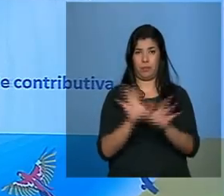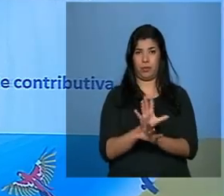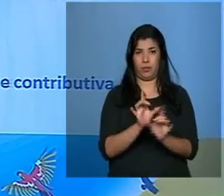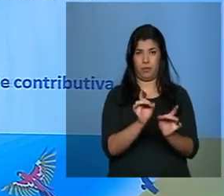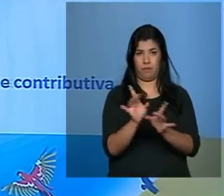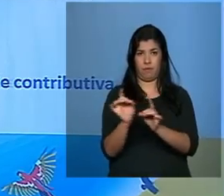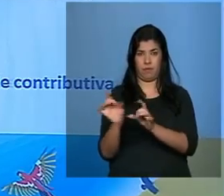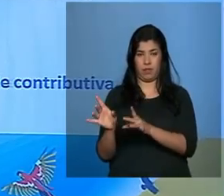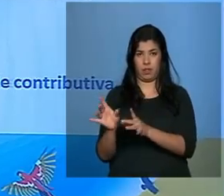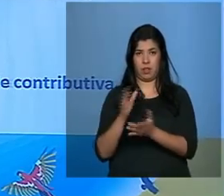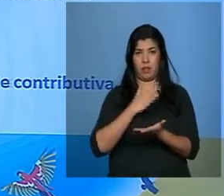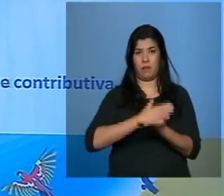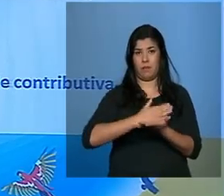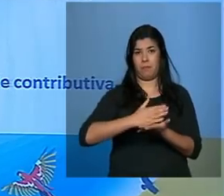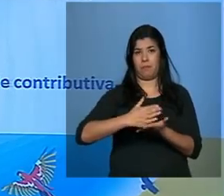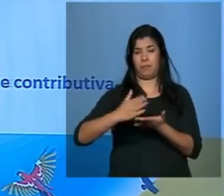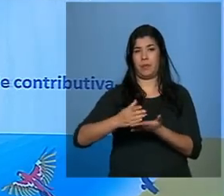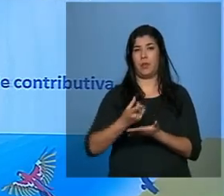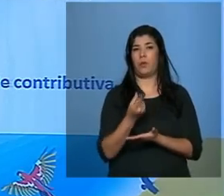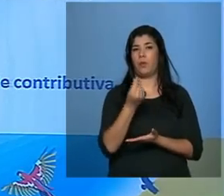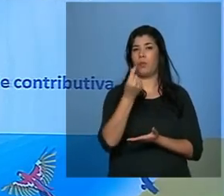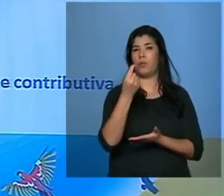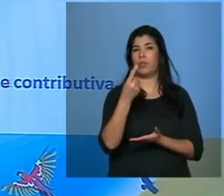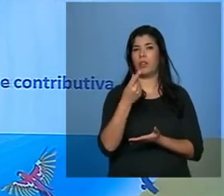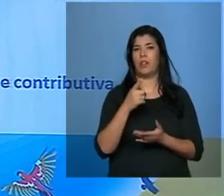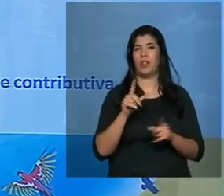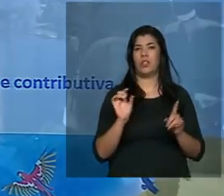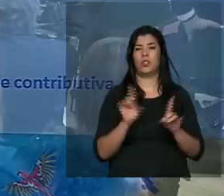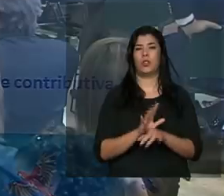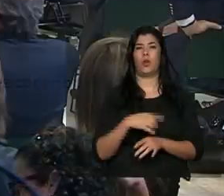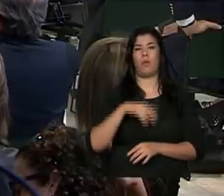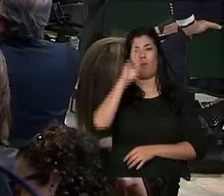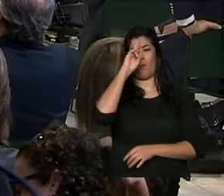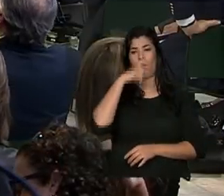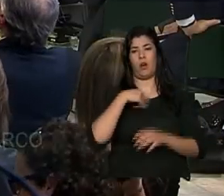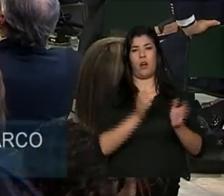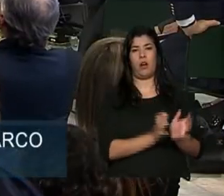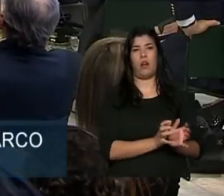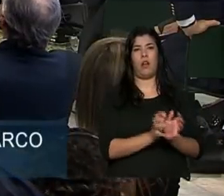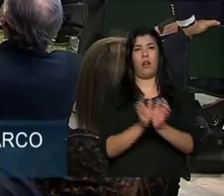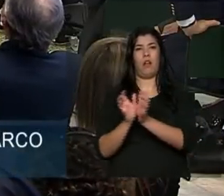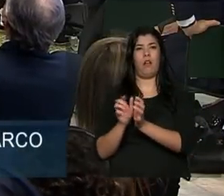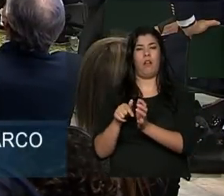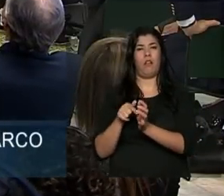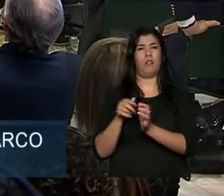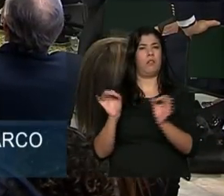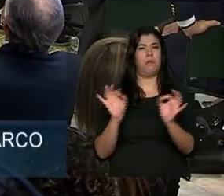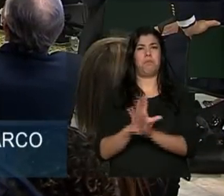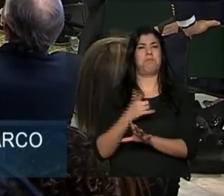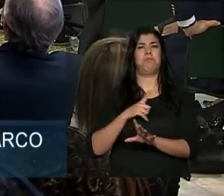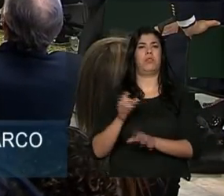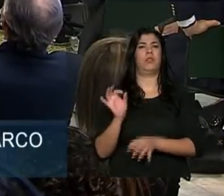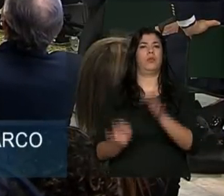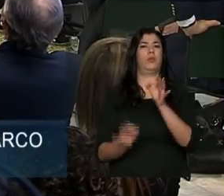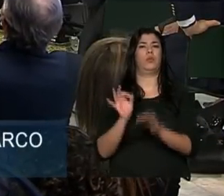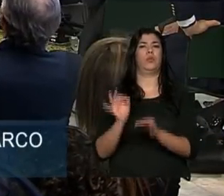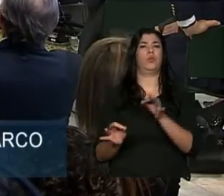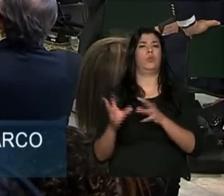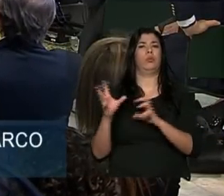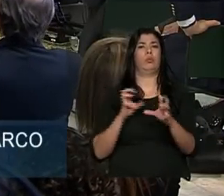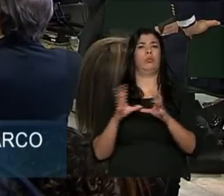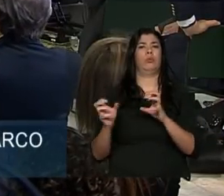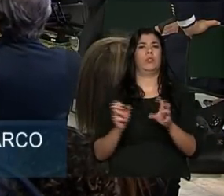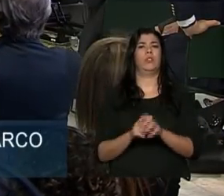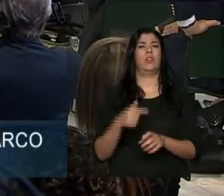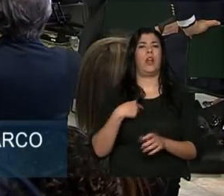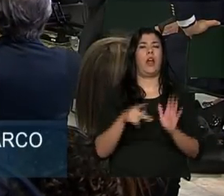paga a repartição de benefícios. Acabou o efeito cascata, acabou a subjetividade, acabou a briga jurídica em torno do acesso ao